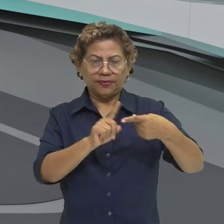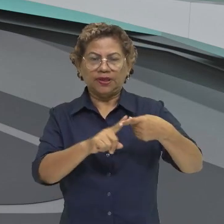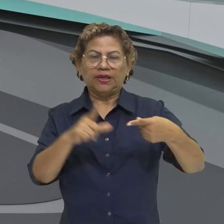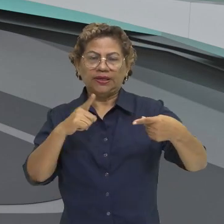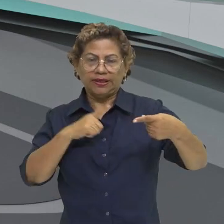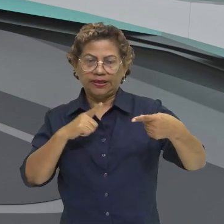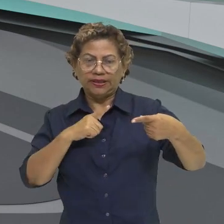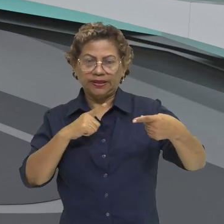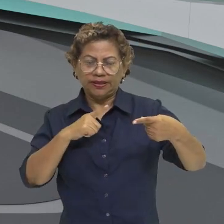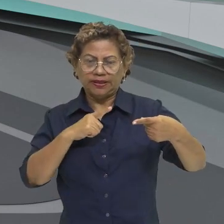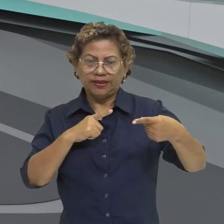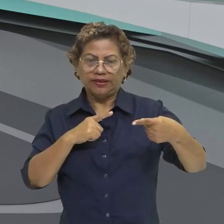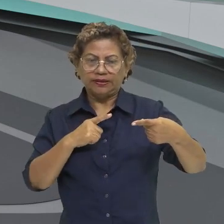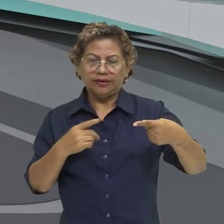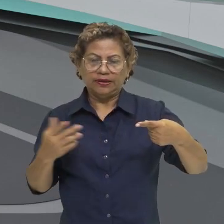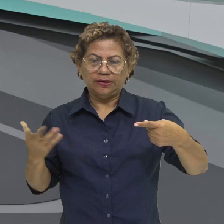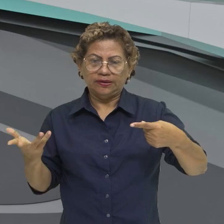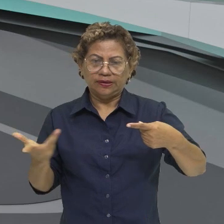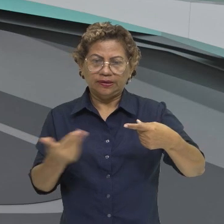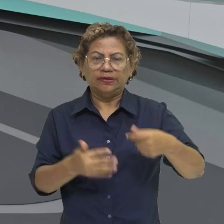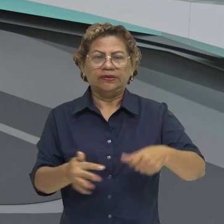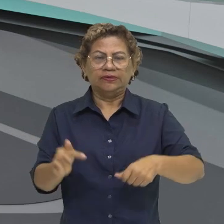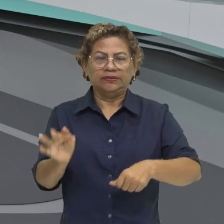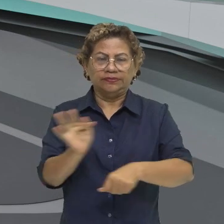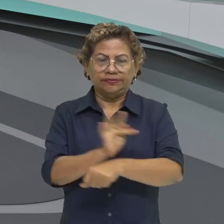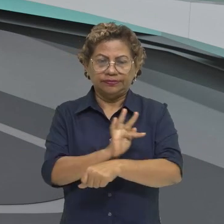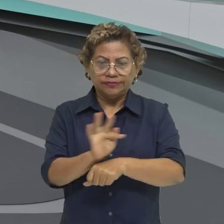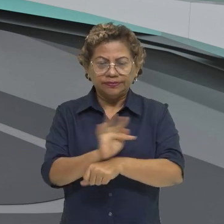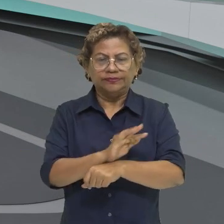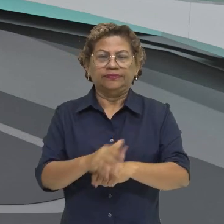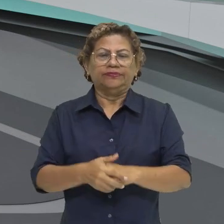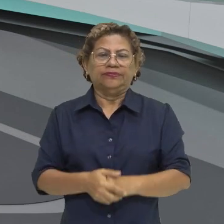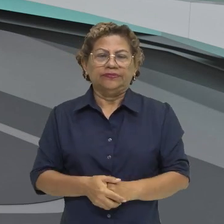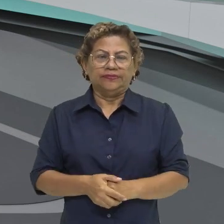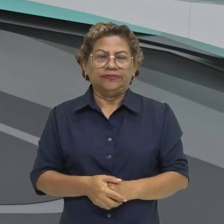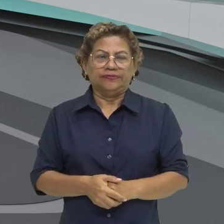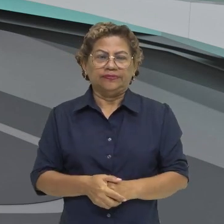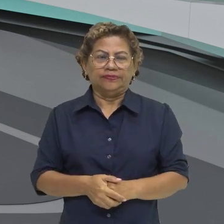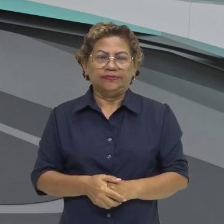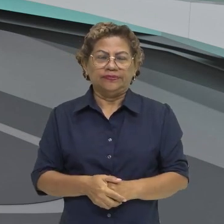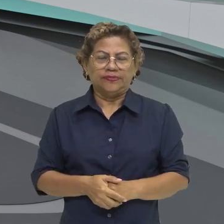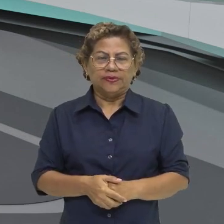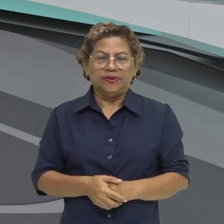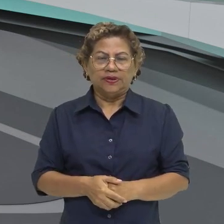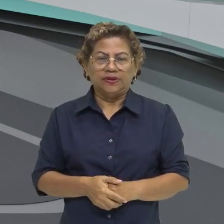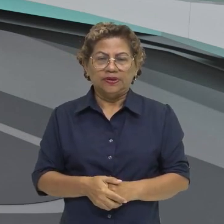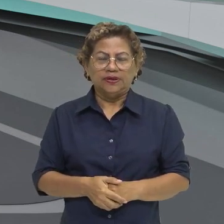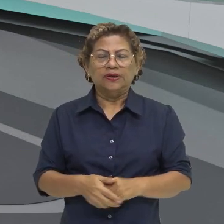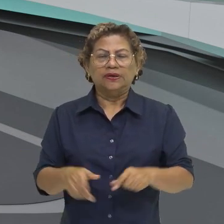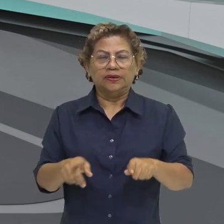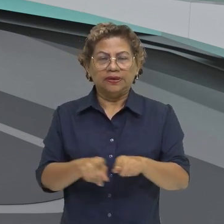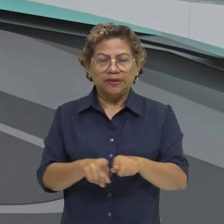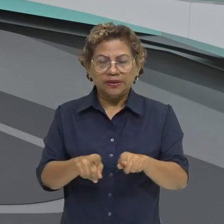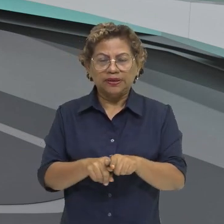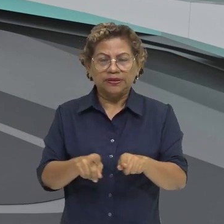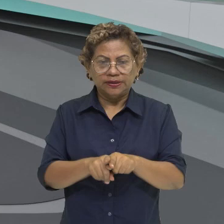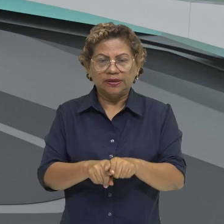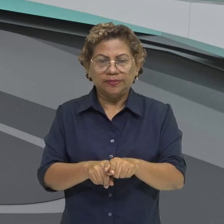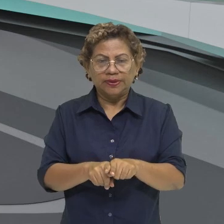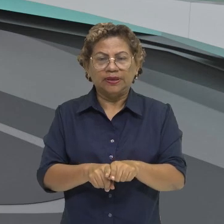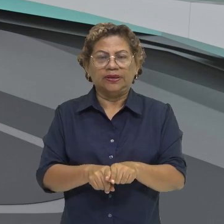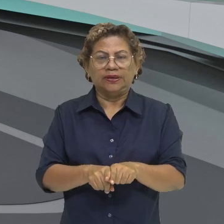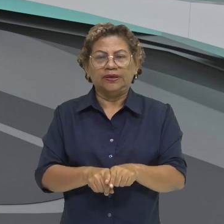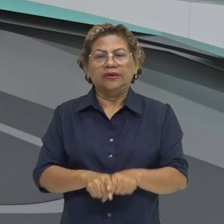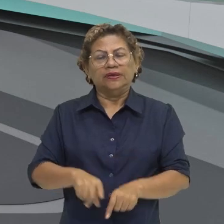uma função estética. A literatura não tem só uma função, nós vamos trabalhar isso hoje. Mas, inicialmente, os textos